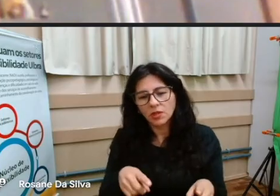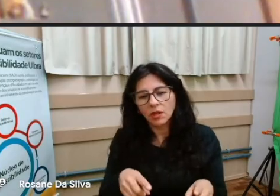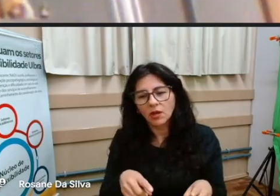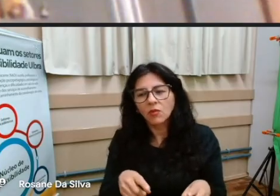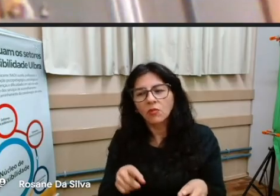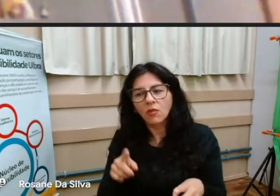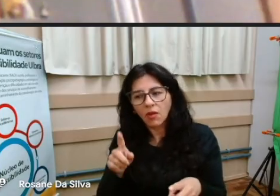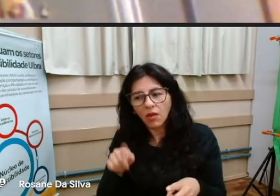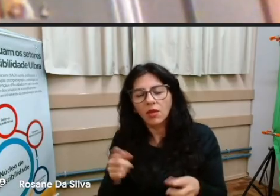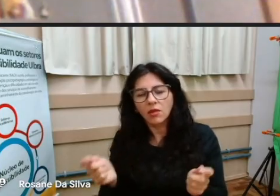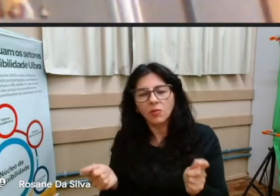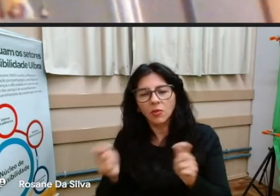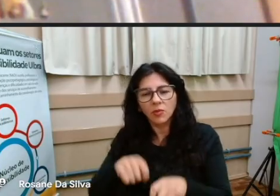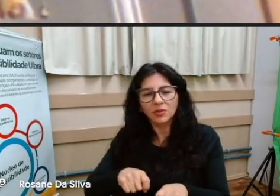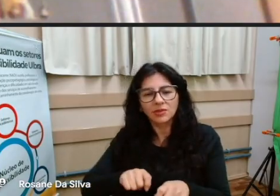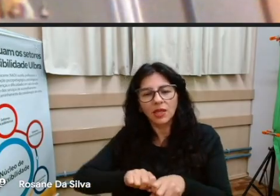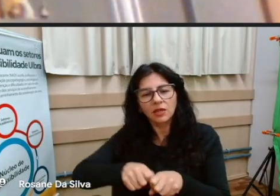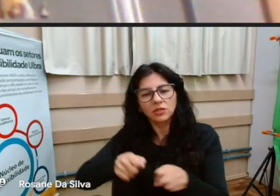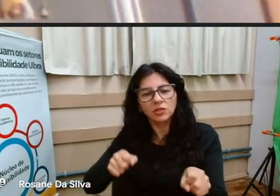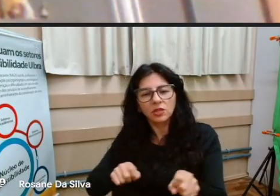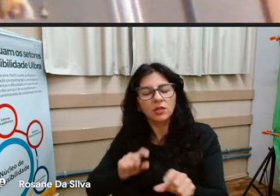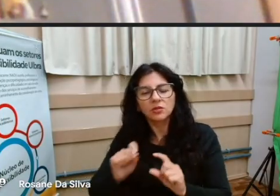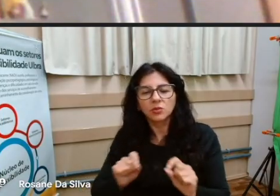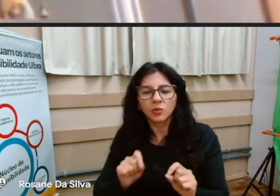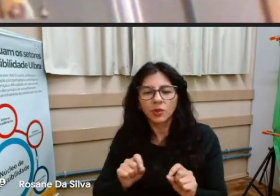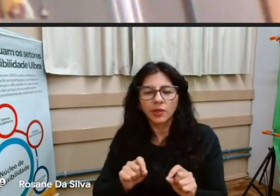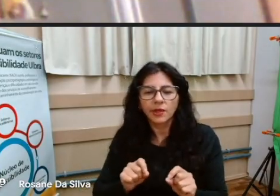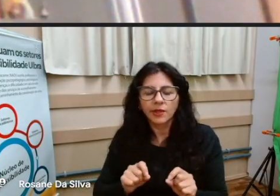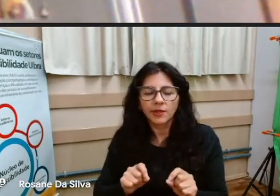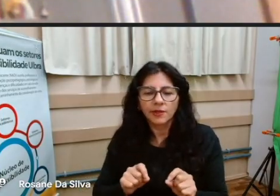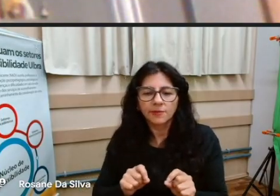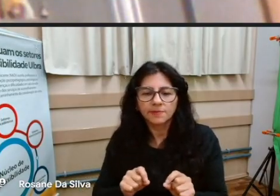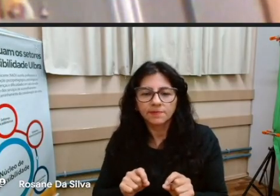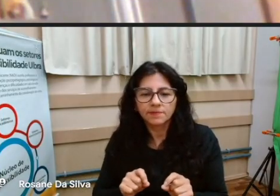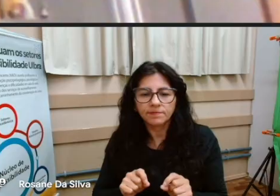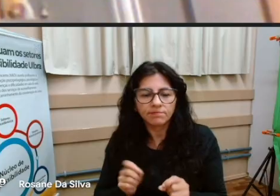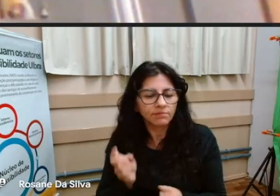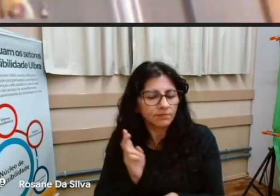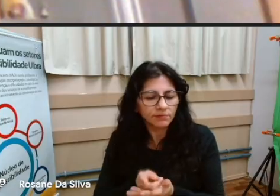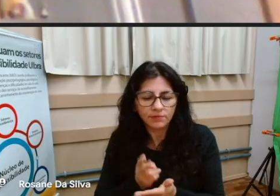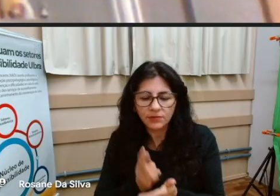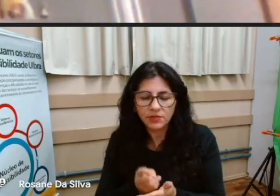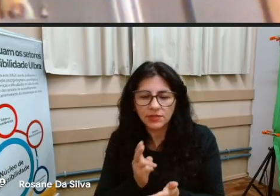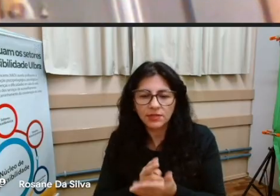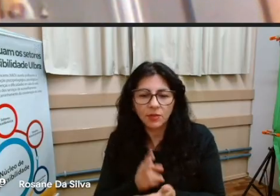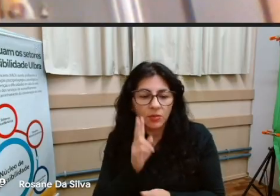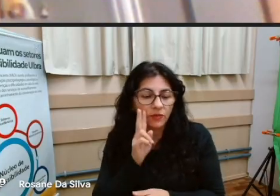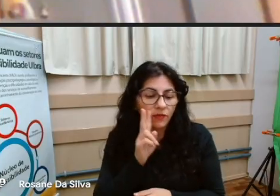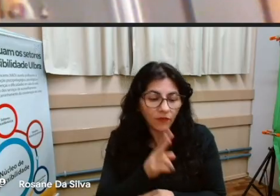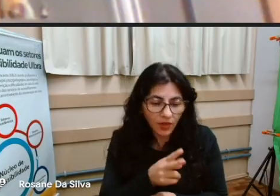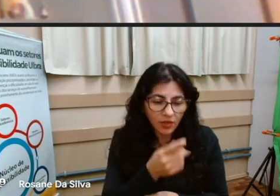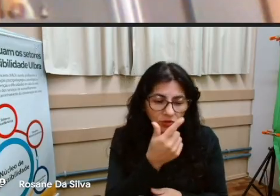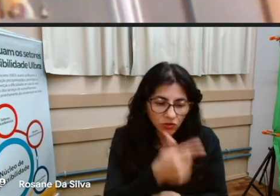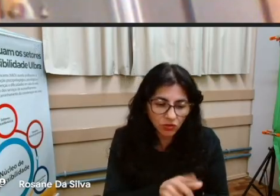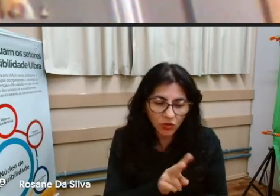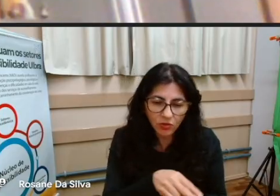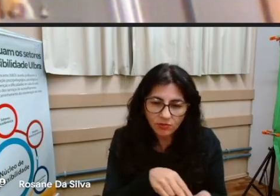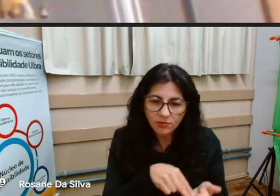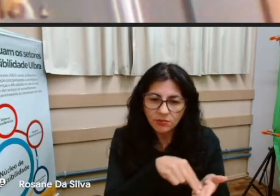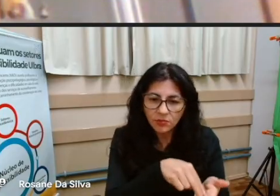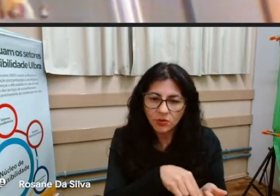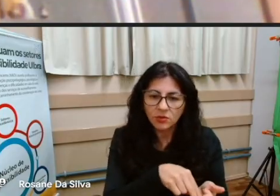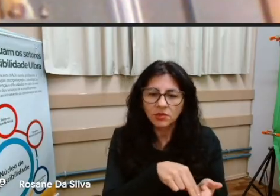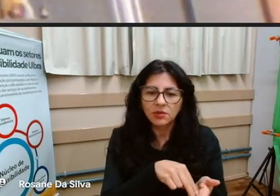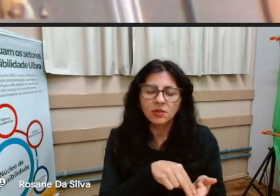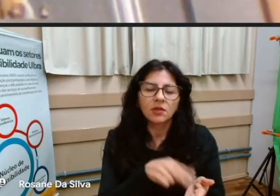Eu acho que dá uma possibilidade muito grande para para eh constantemente revisar essas posições né Essas